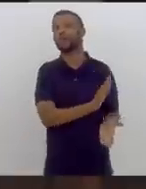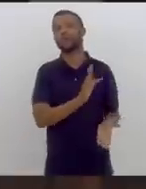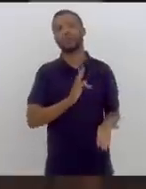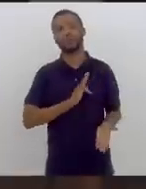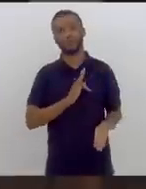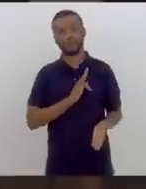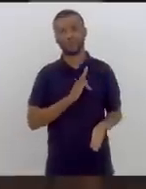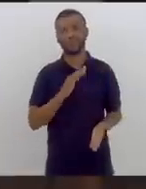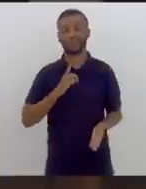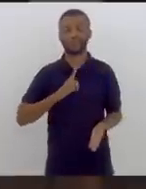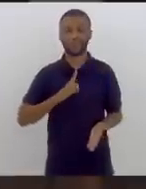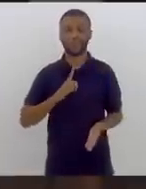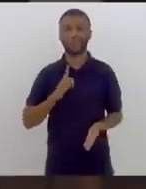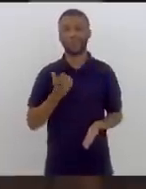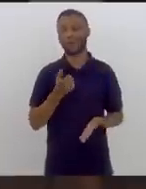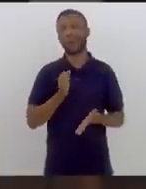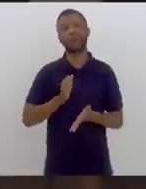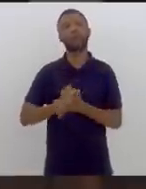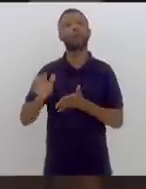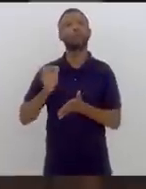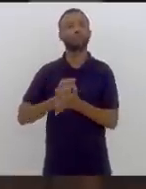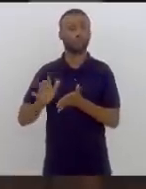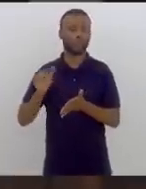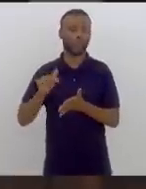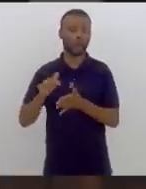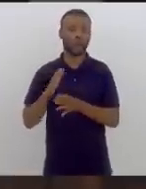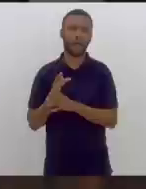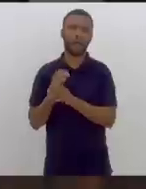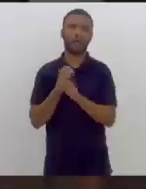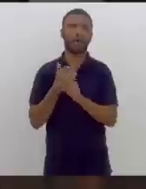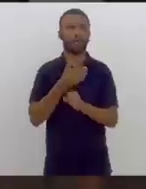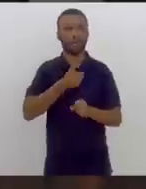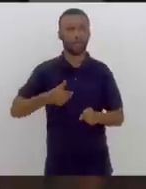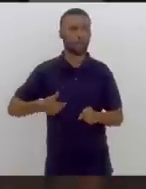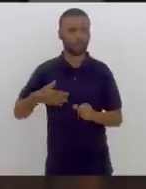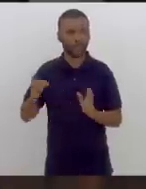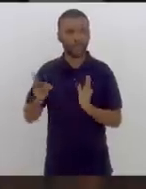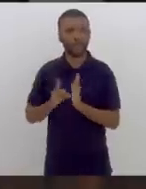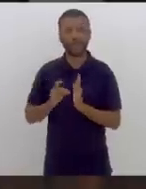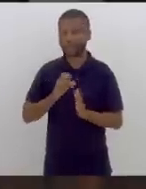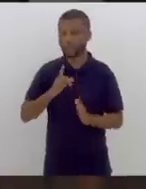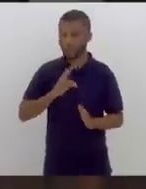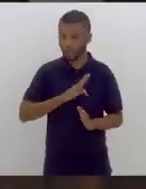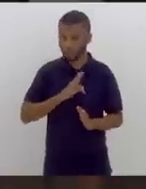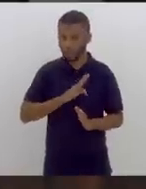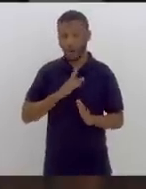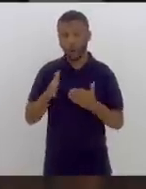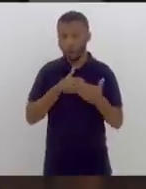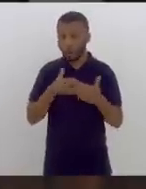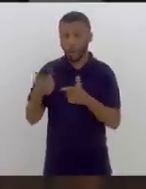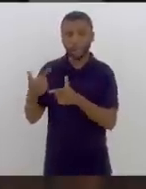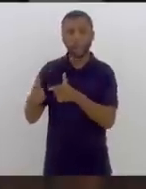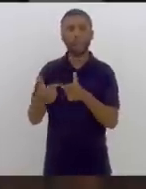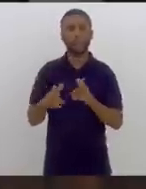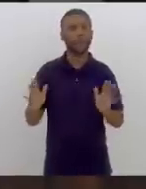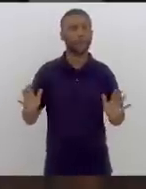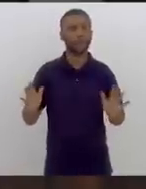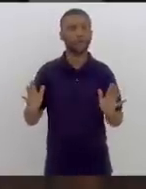levam um valor absurdo aos corpos públicos que é uma realidade e os nossos policiais a qualquer problema